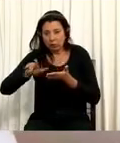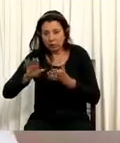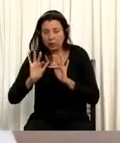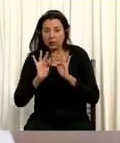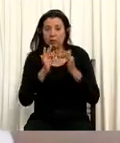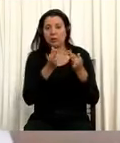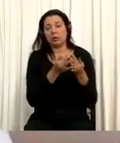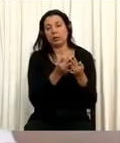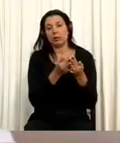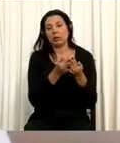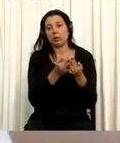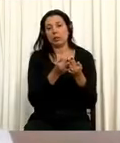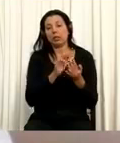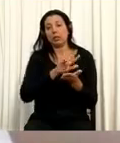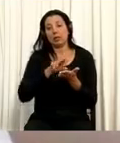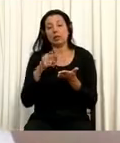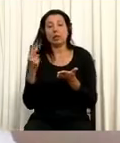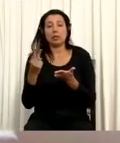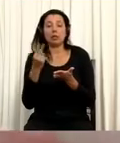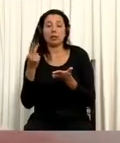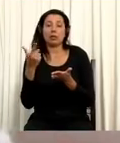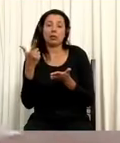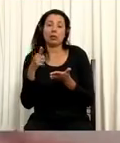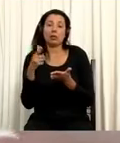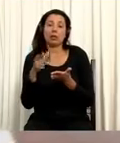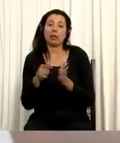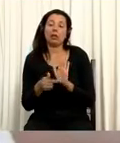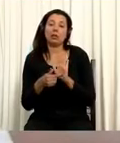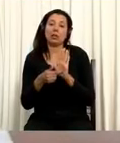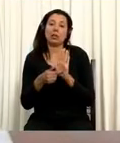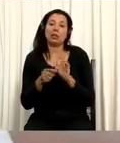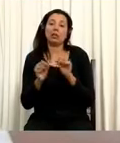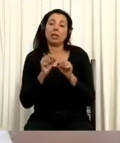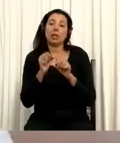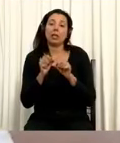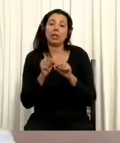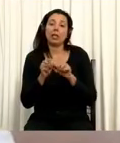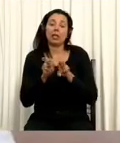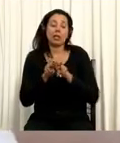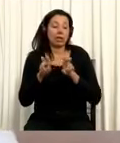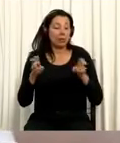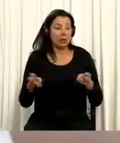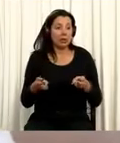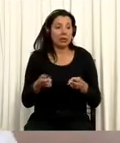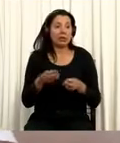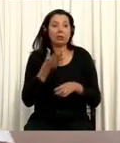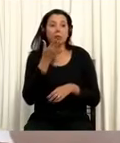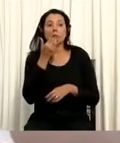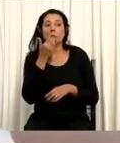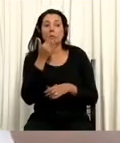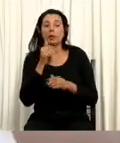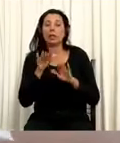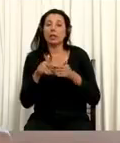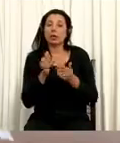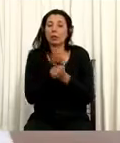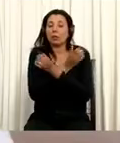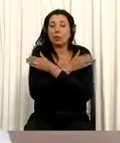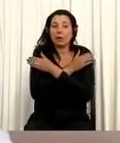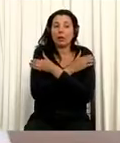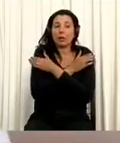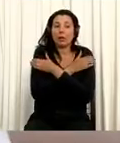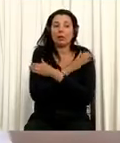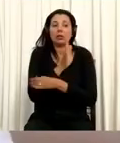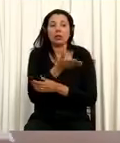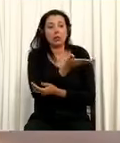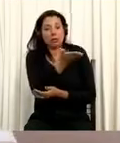famílias que muitas vezes não têm o que colocar na mesa para se alimentar. Então, um grande abraço já a